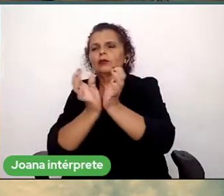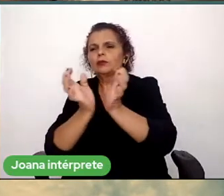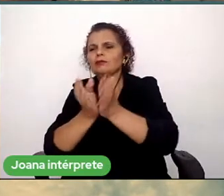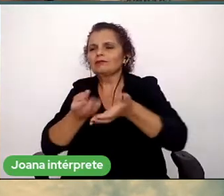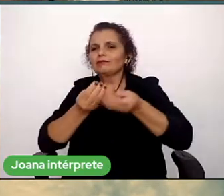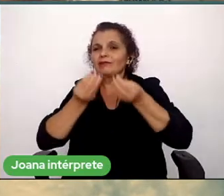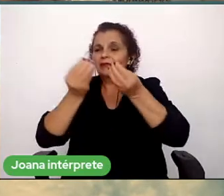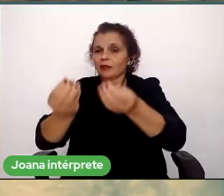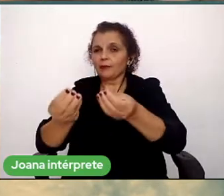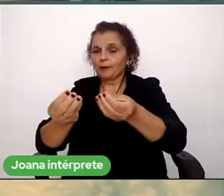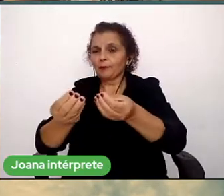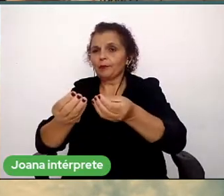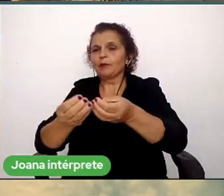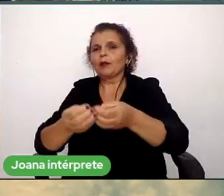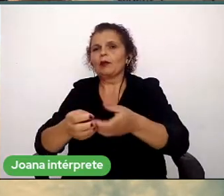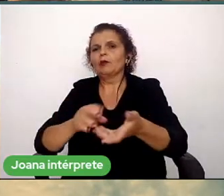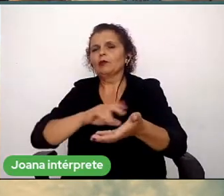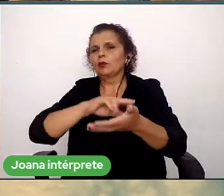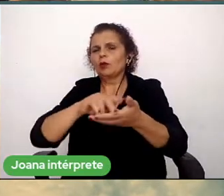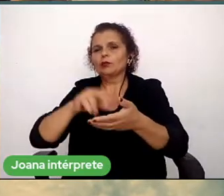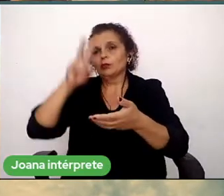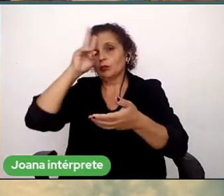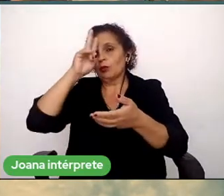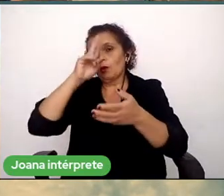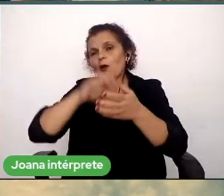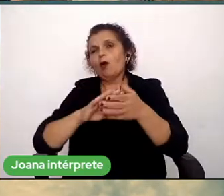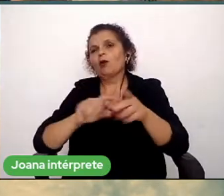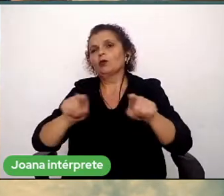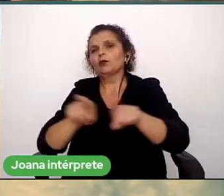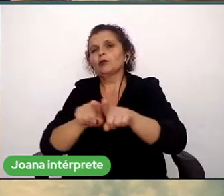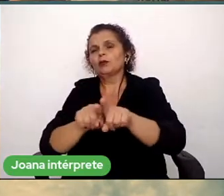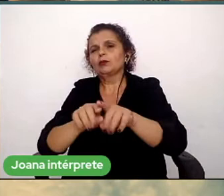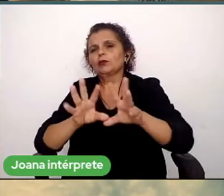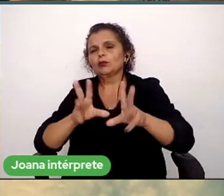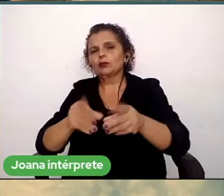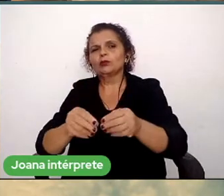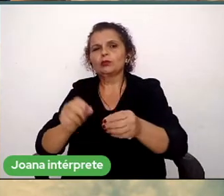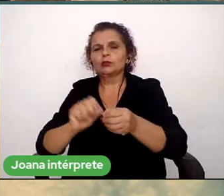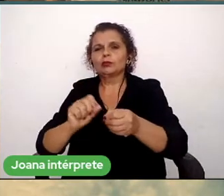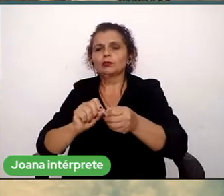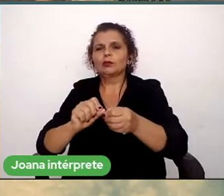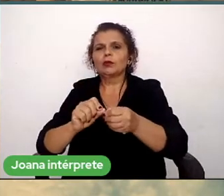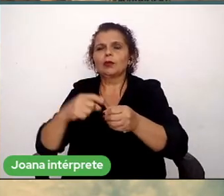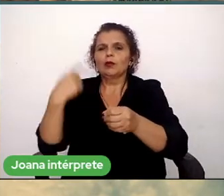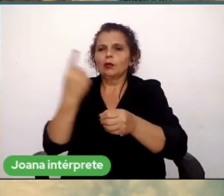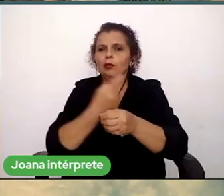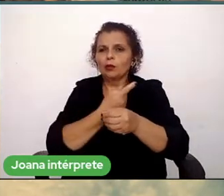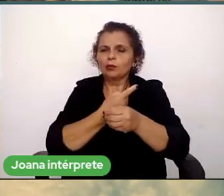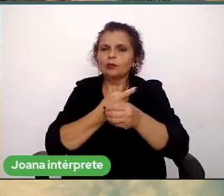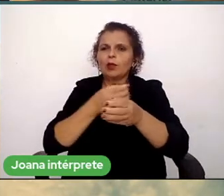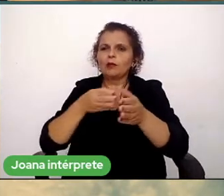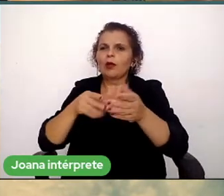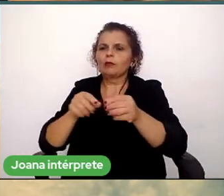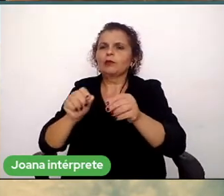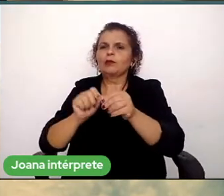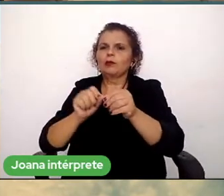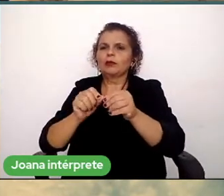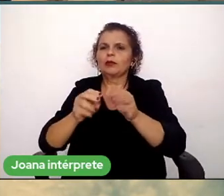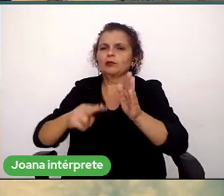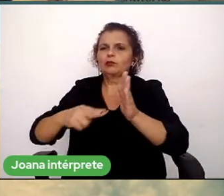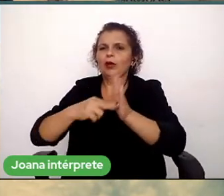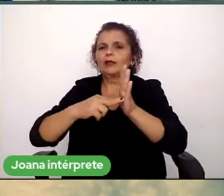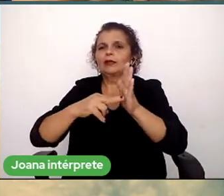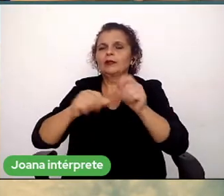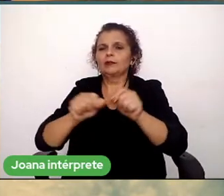cards são entrega a histórias enfim com a o ritmo com que novos cards são colocados em backlog então